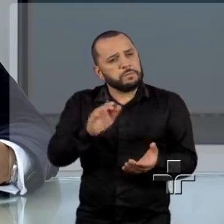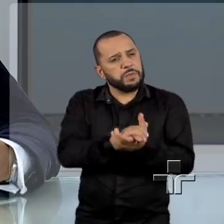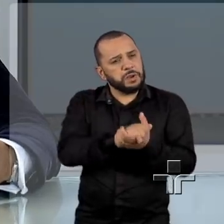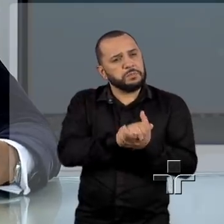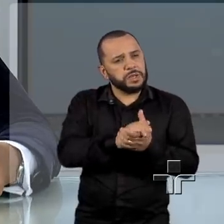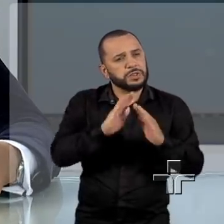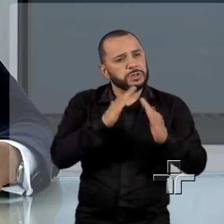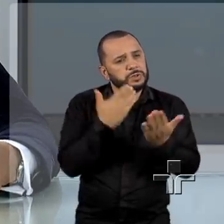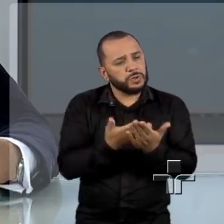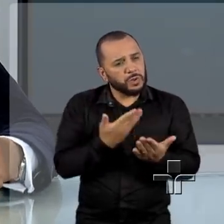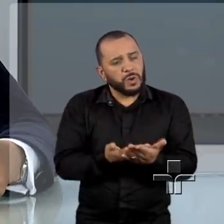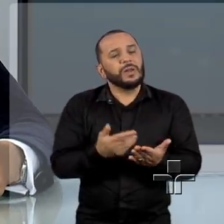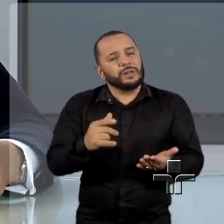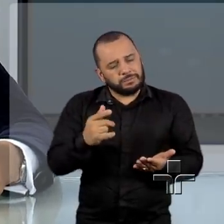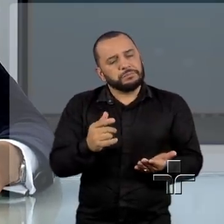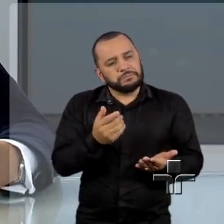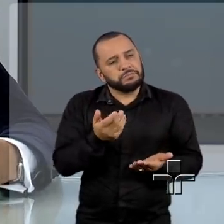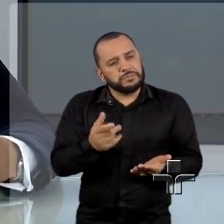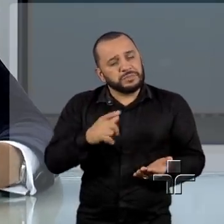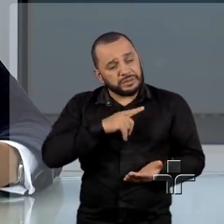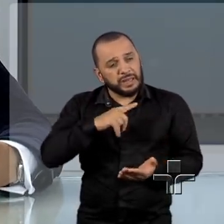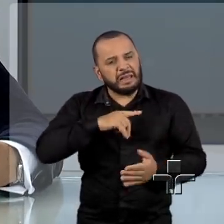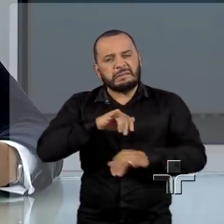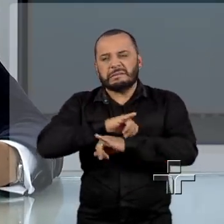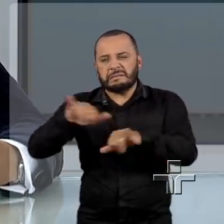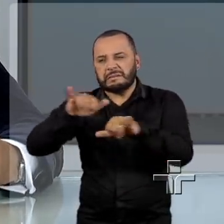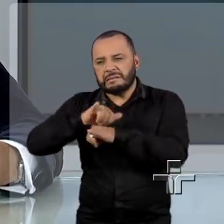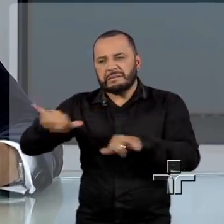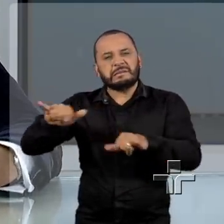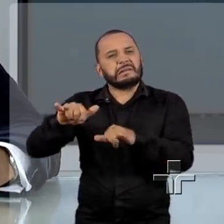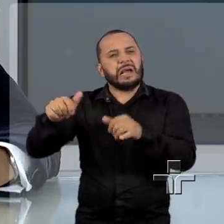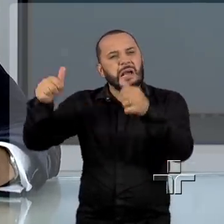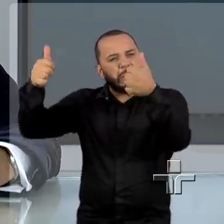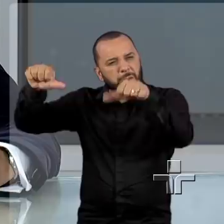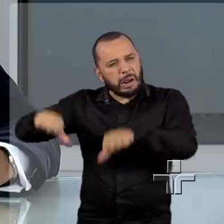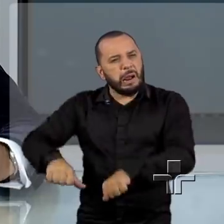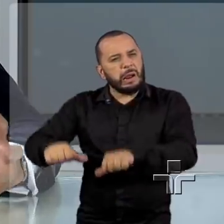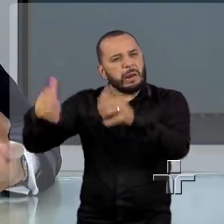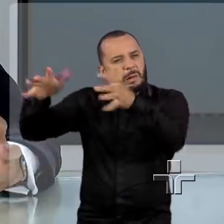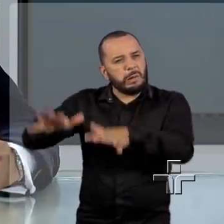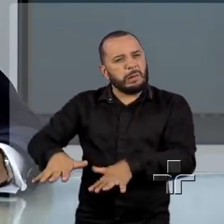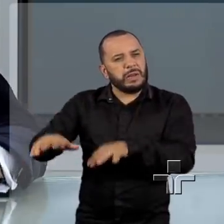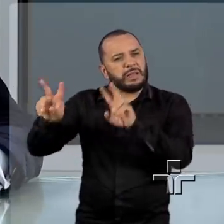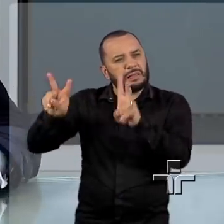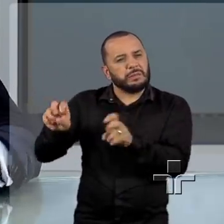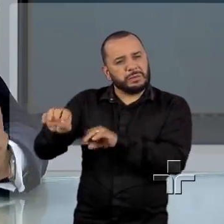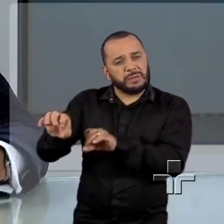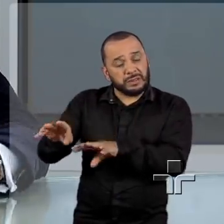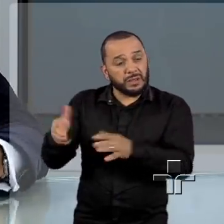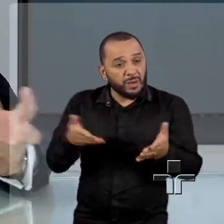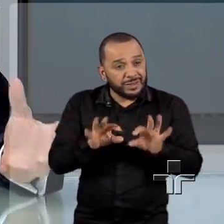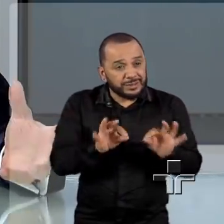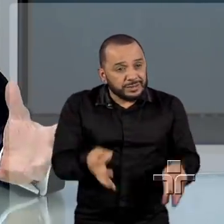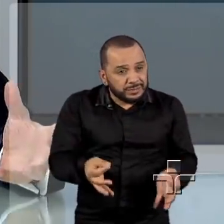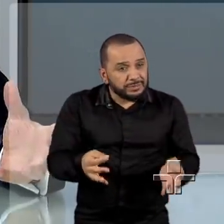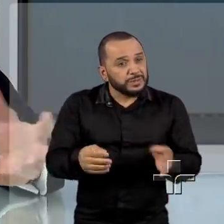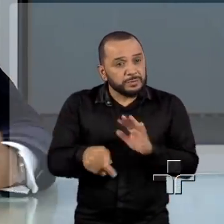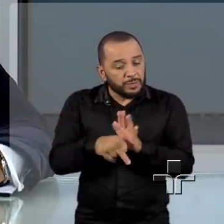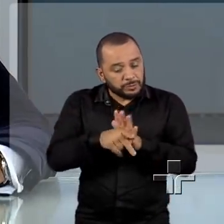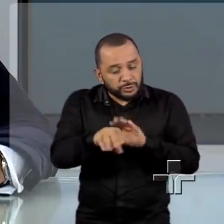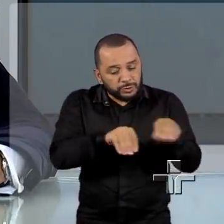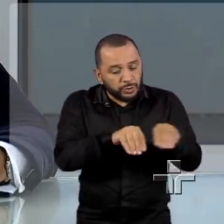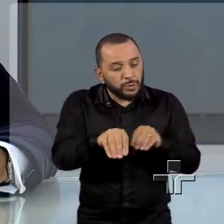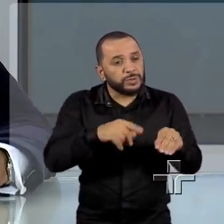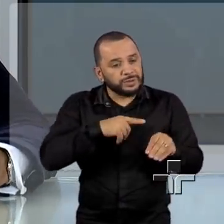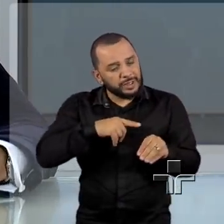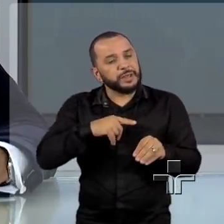não é? Com tantas notícias ruins de educação, com tantas tragédias, gente que pega uma coisa que parece simples e faz um projeto que vai atingir